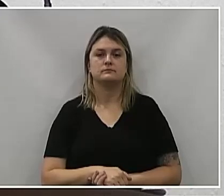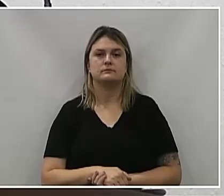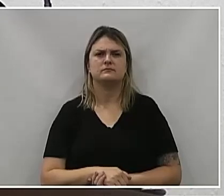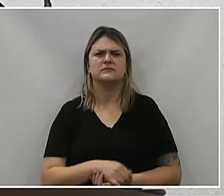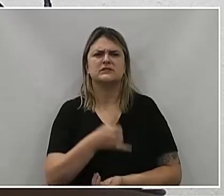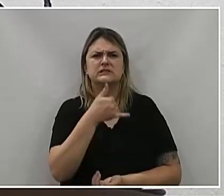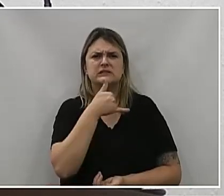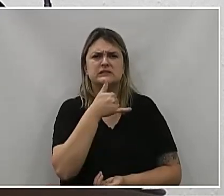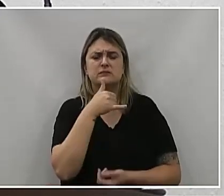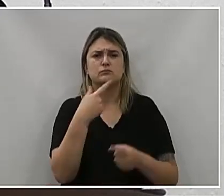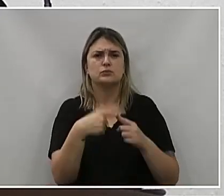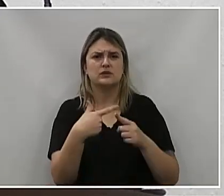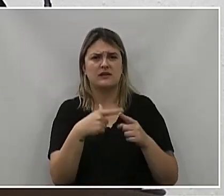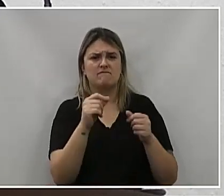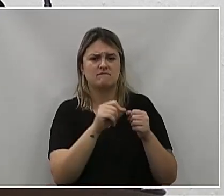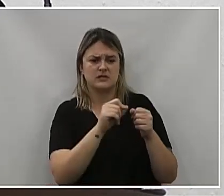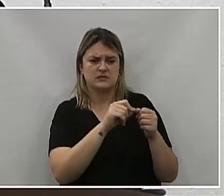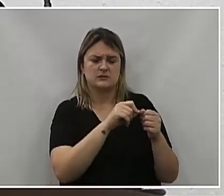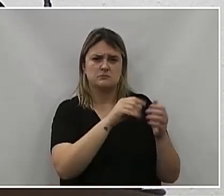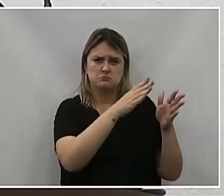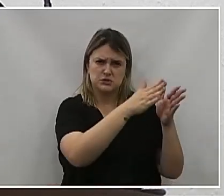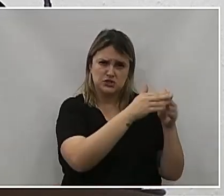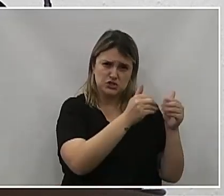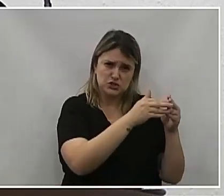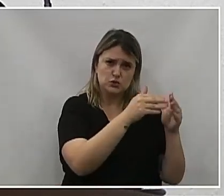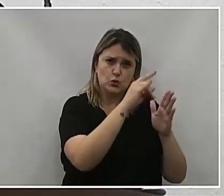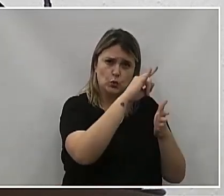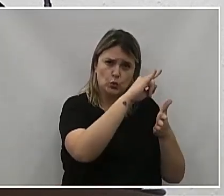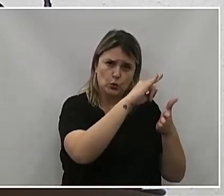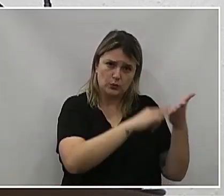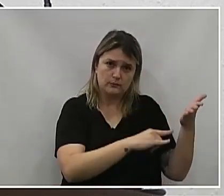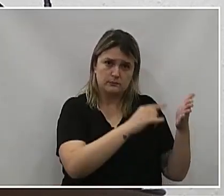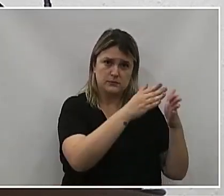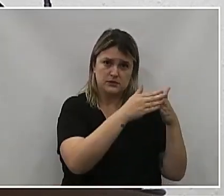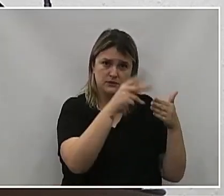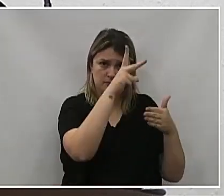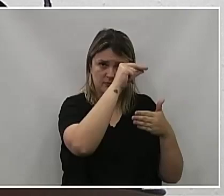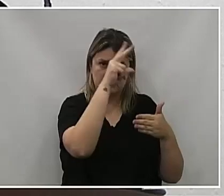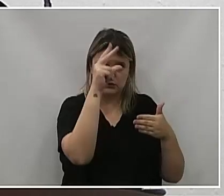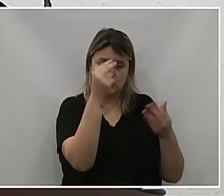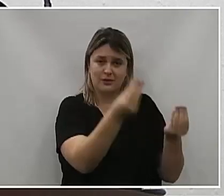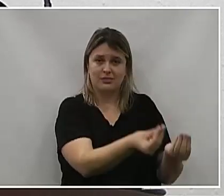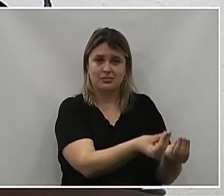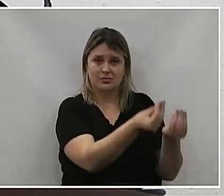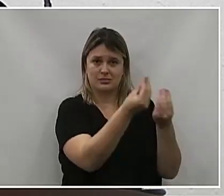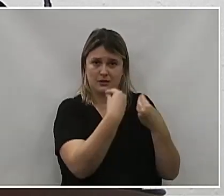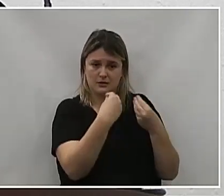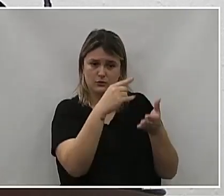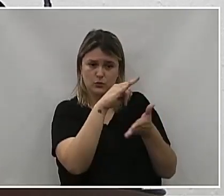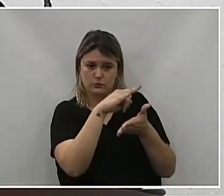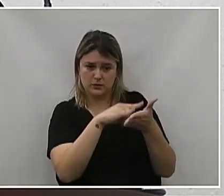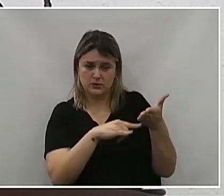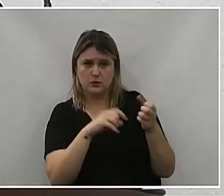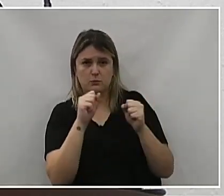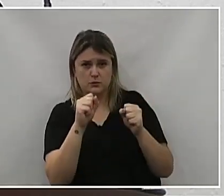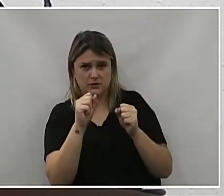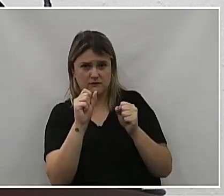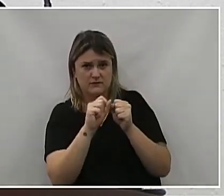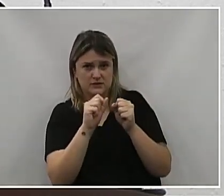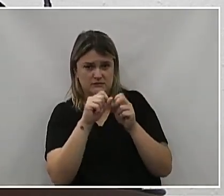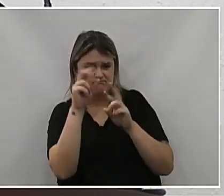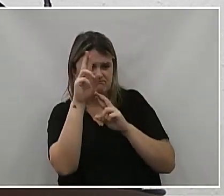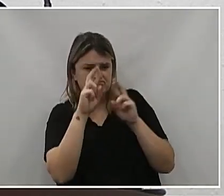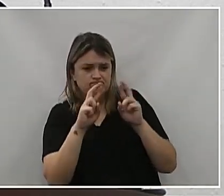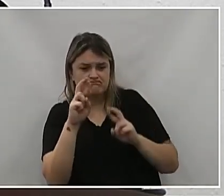É triste porque você protocola um documento pedindo para que a prefeitura traga a documentação para que a gente possa fazer